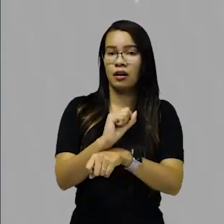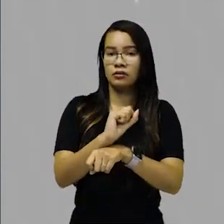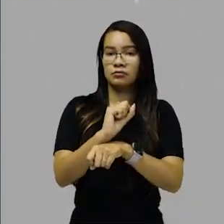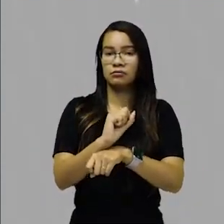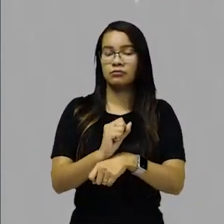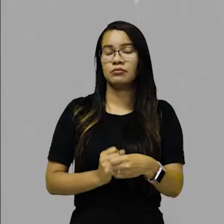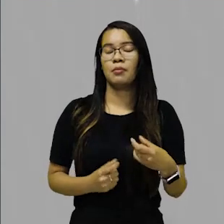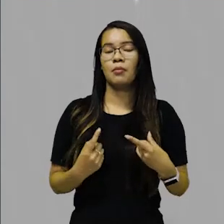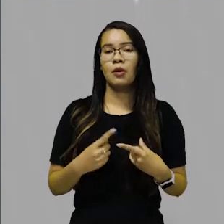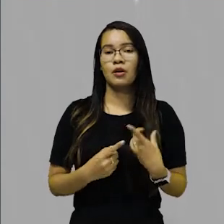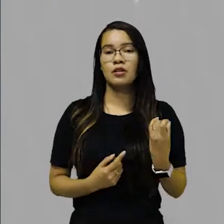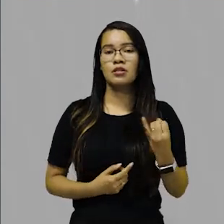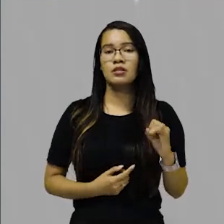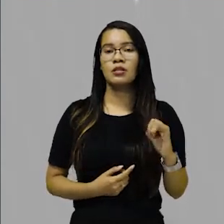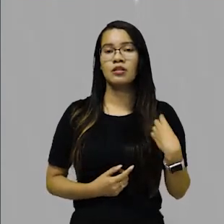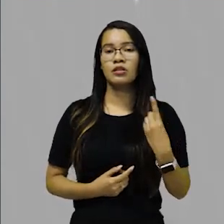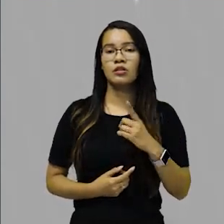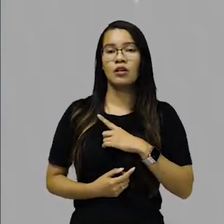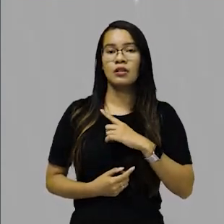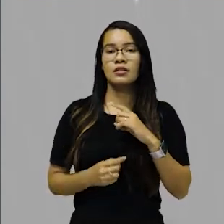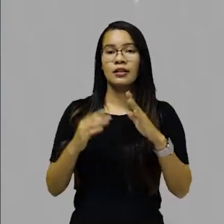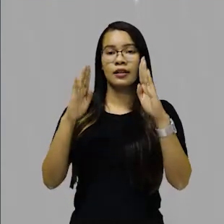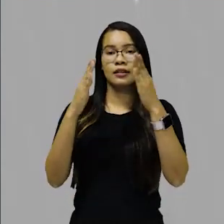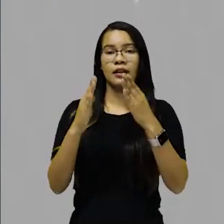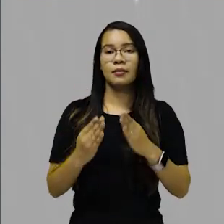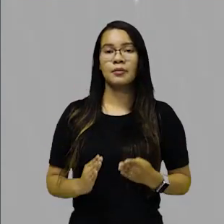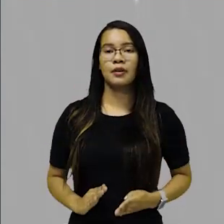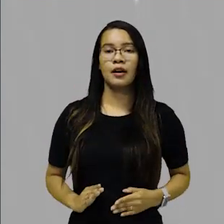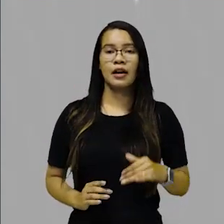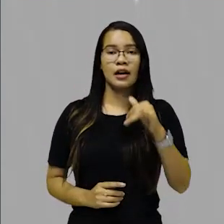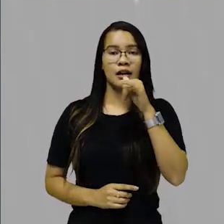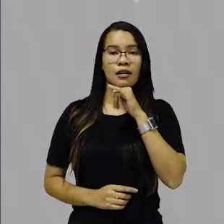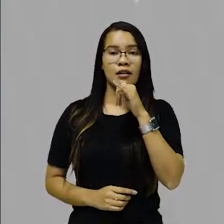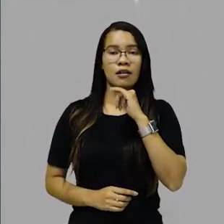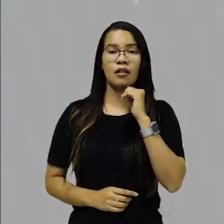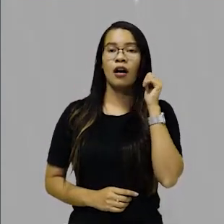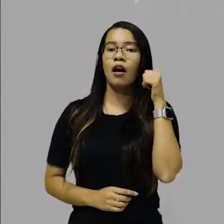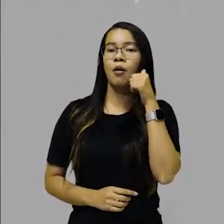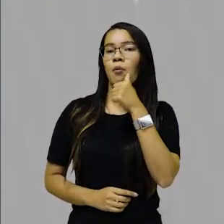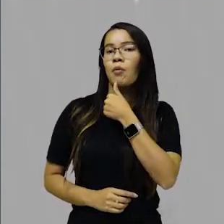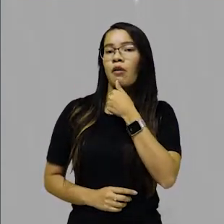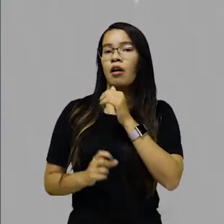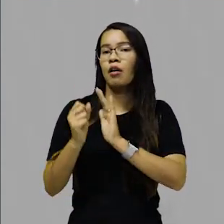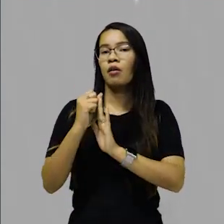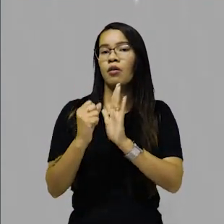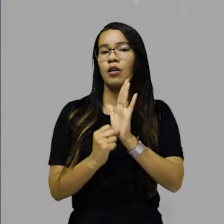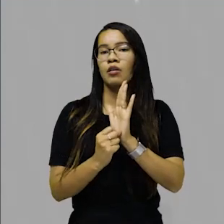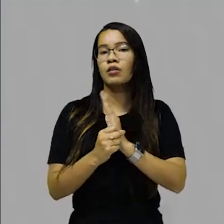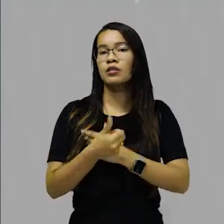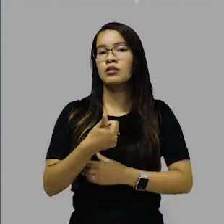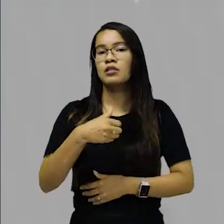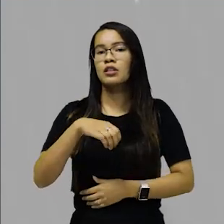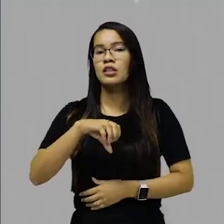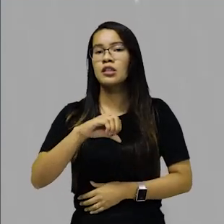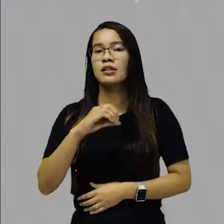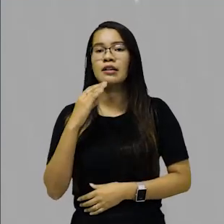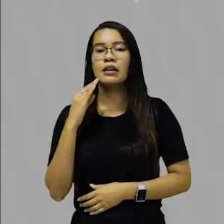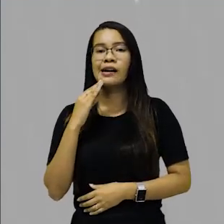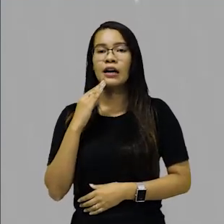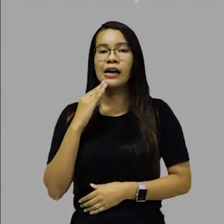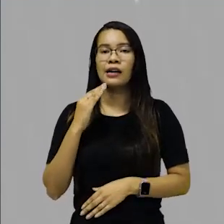as mulheres na Inglaterra do século XIX, inclusive nós vamos observar isso dentro de um movimento